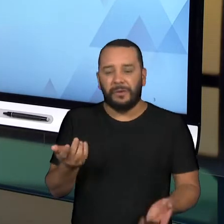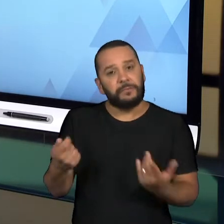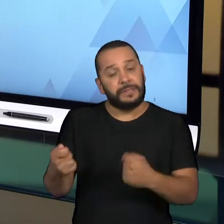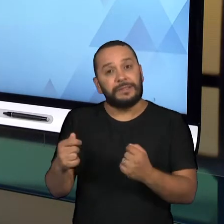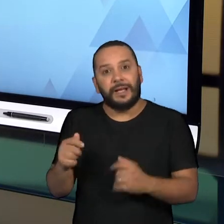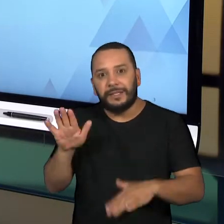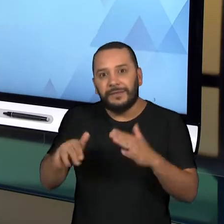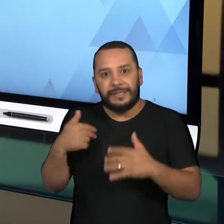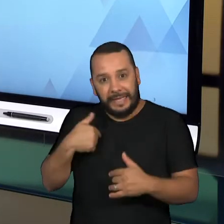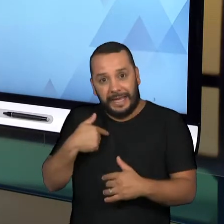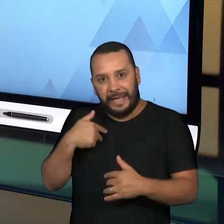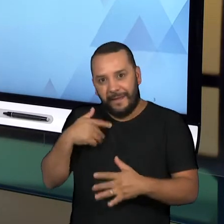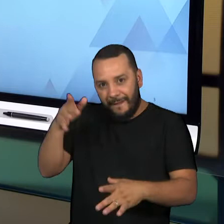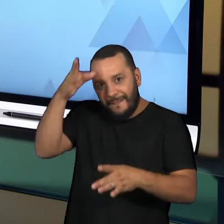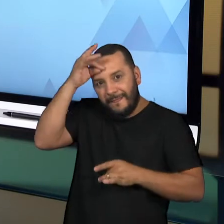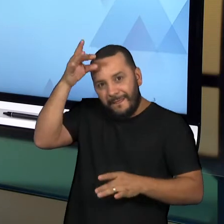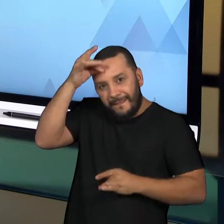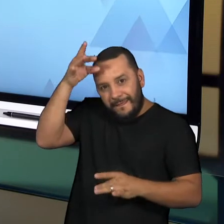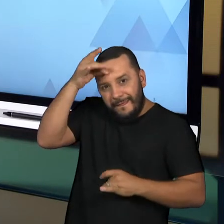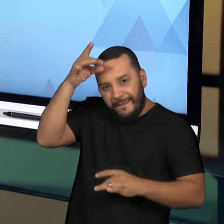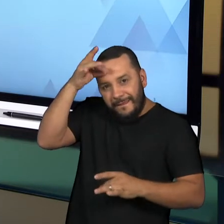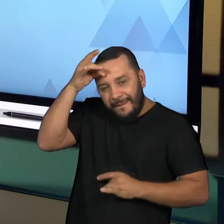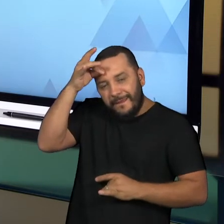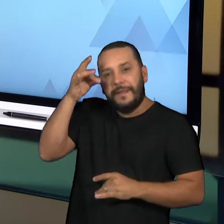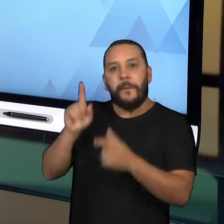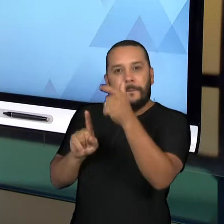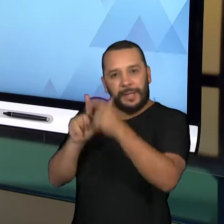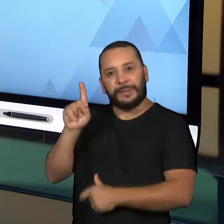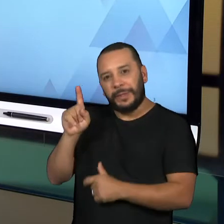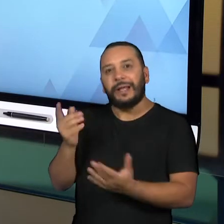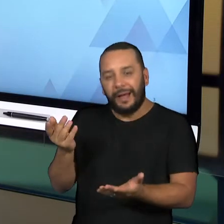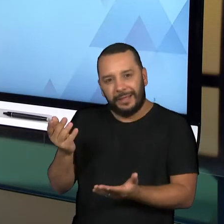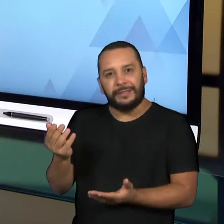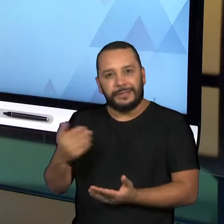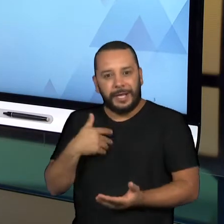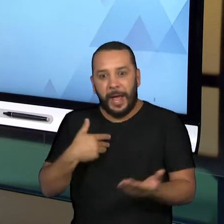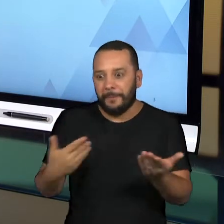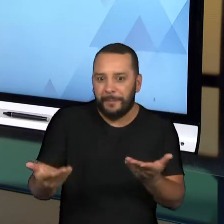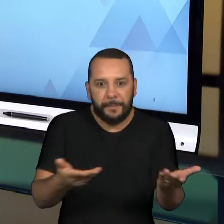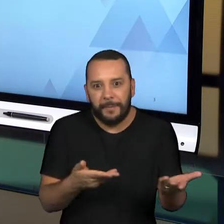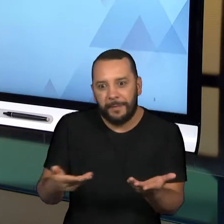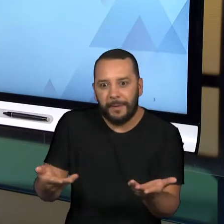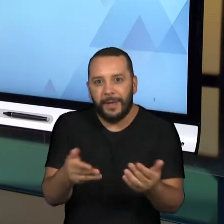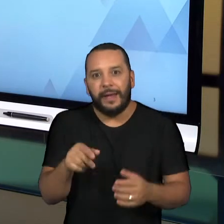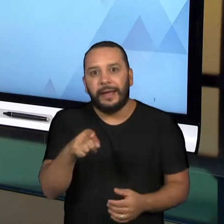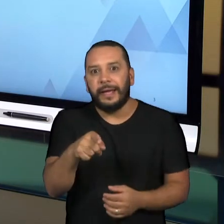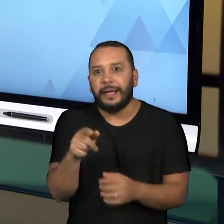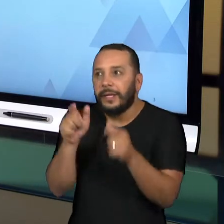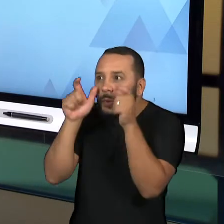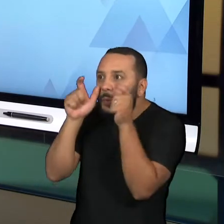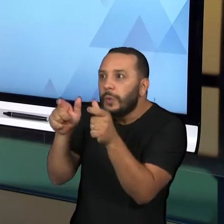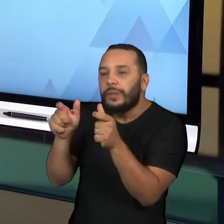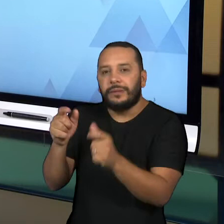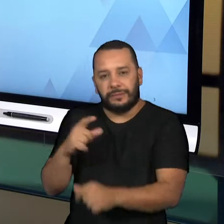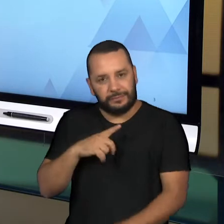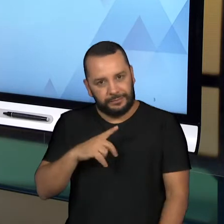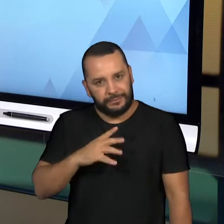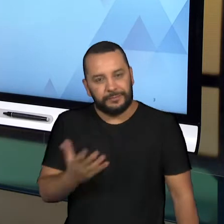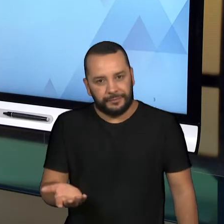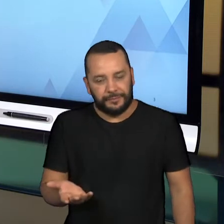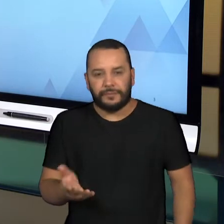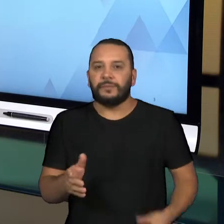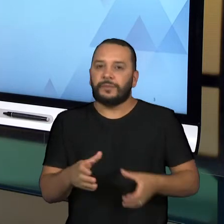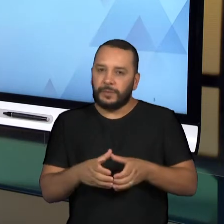que tem desse diálogo com o aluno pode ser bastante atrativo então o grupo nesse